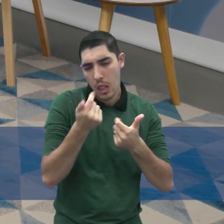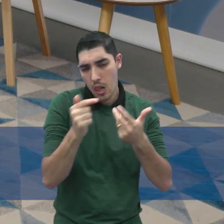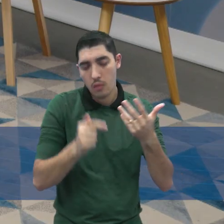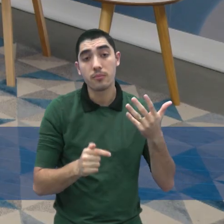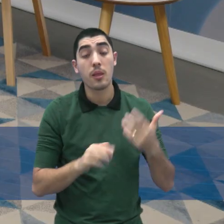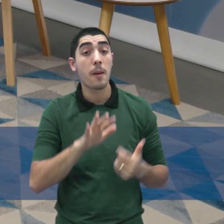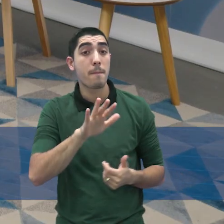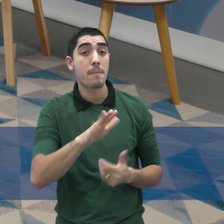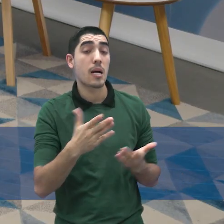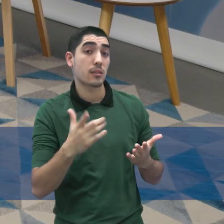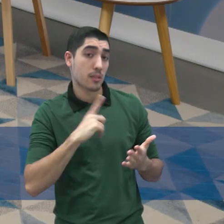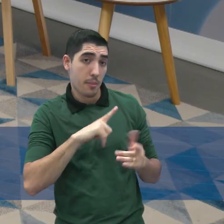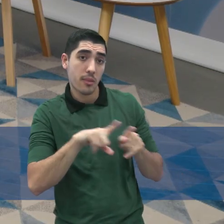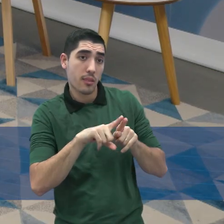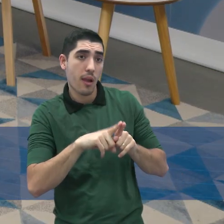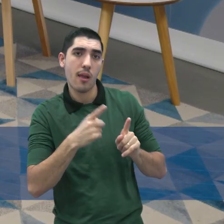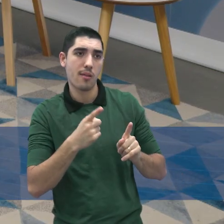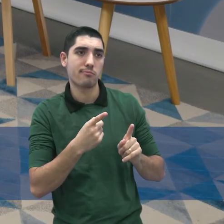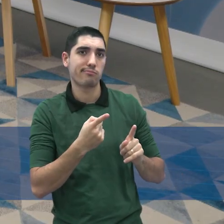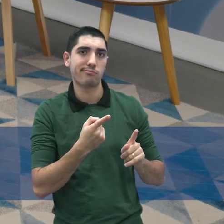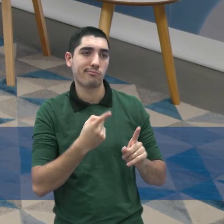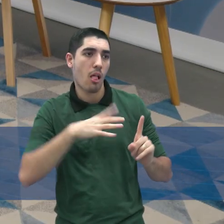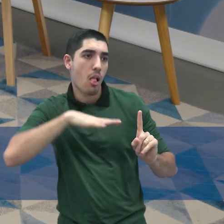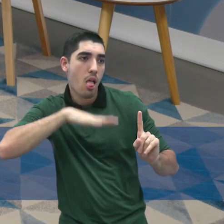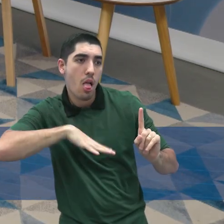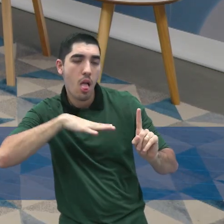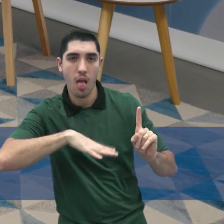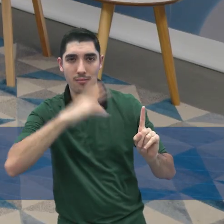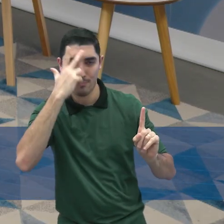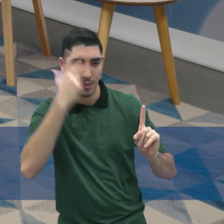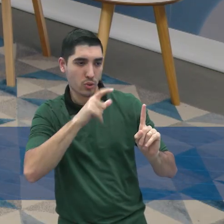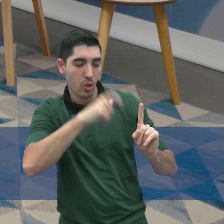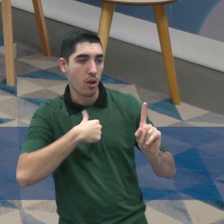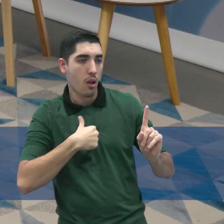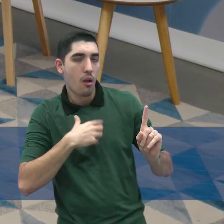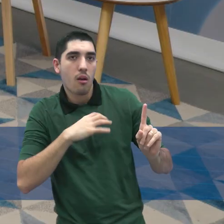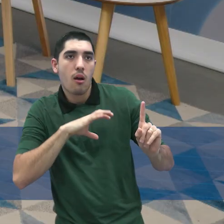pessoas movem muitos fundos para a pessoa amada.